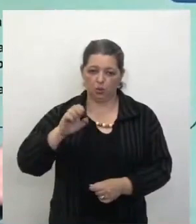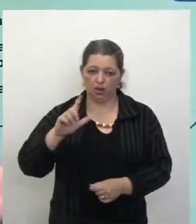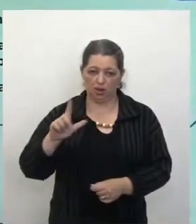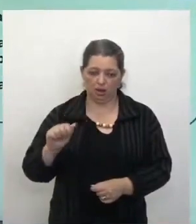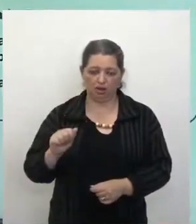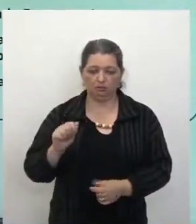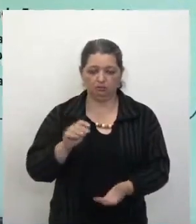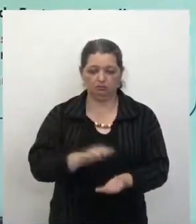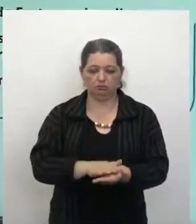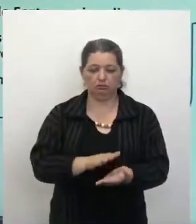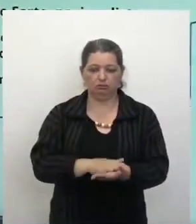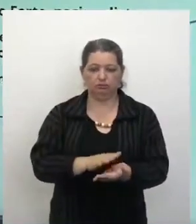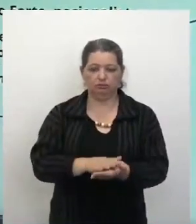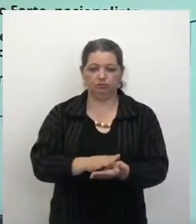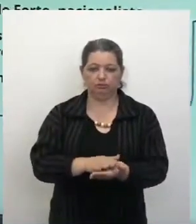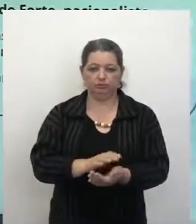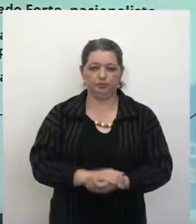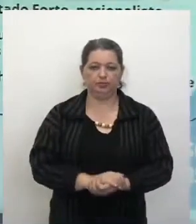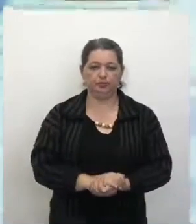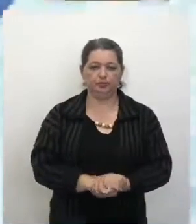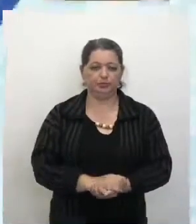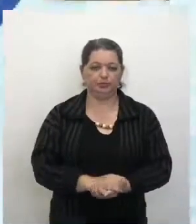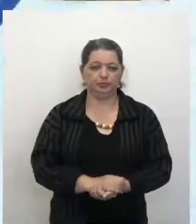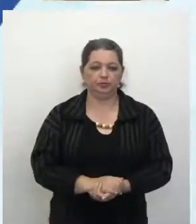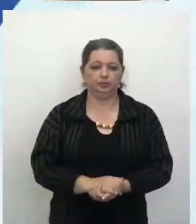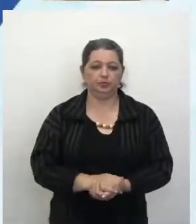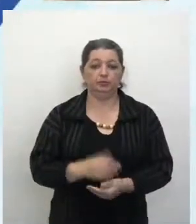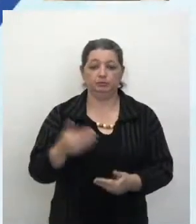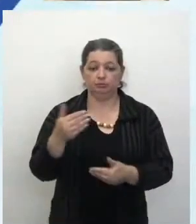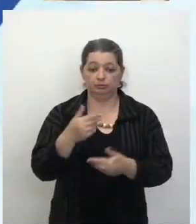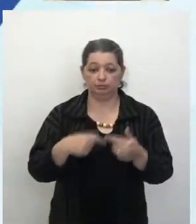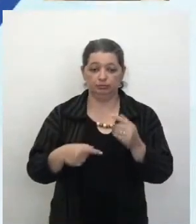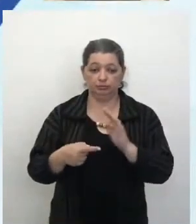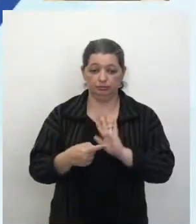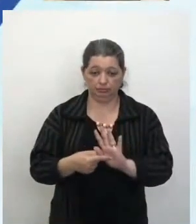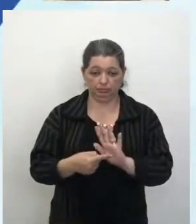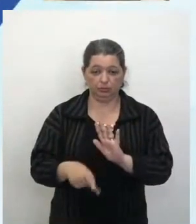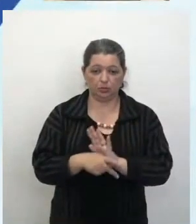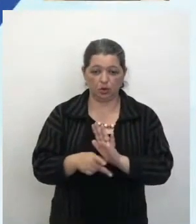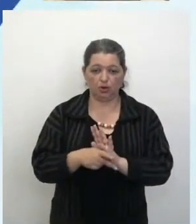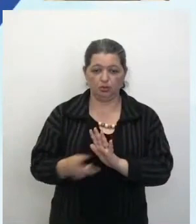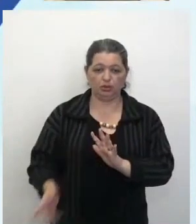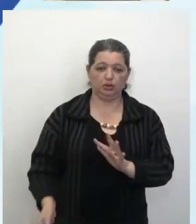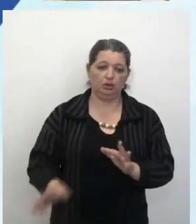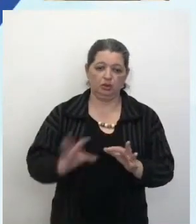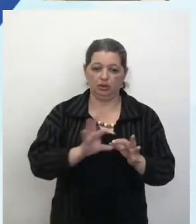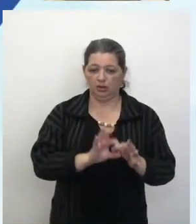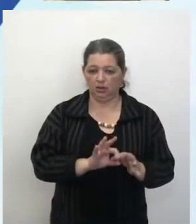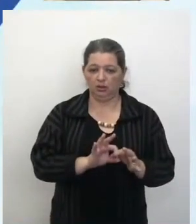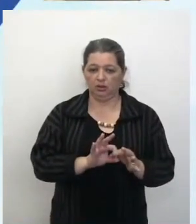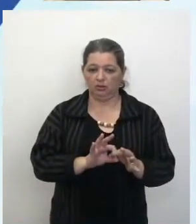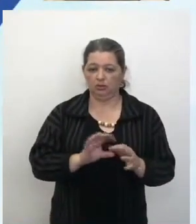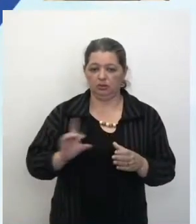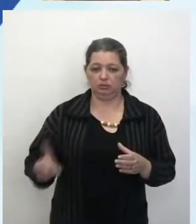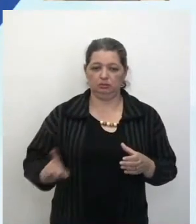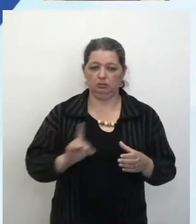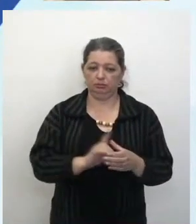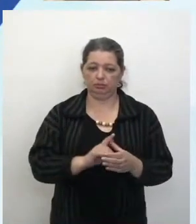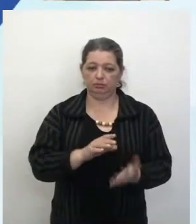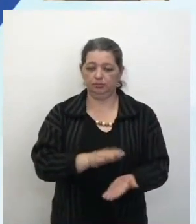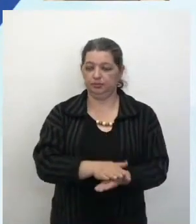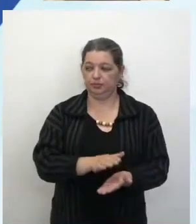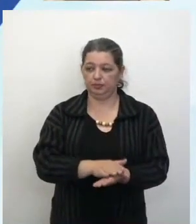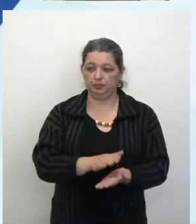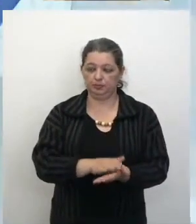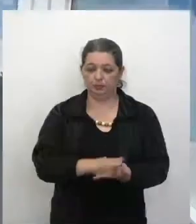de congratulações daquela apertadinha no LED olha lá o integralismo palmas para ela se agarrou palmas para você